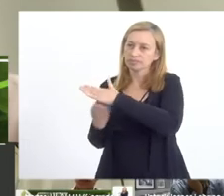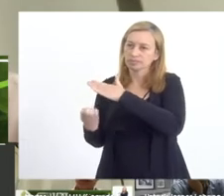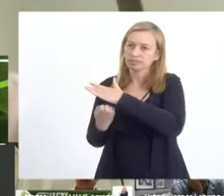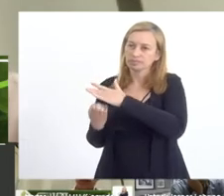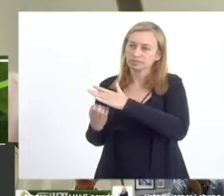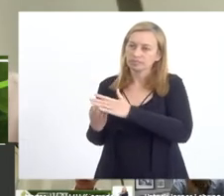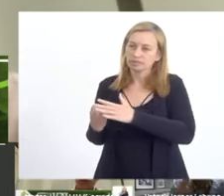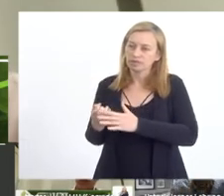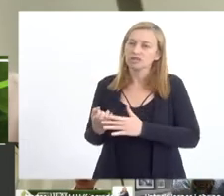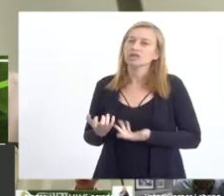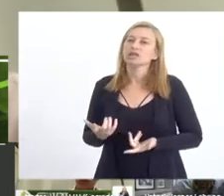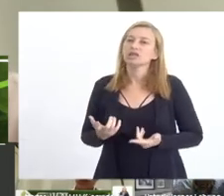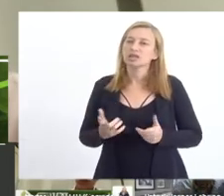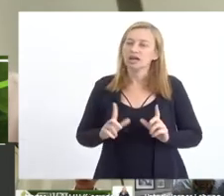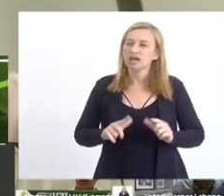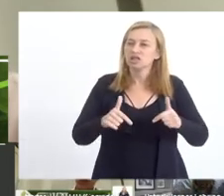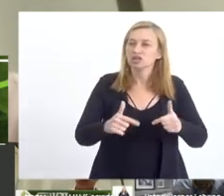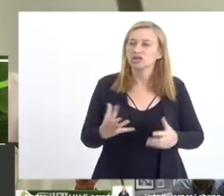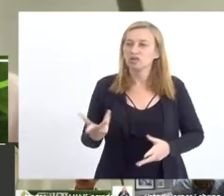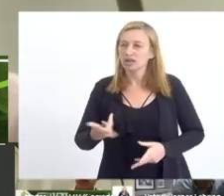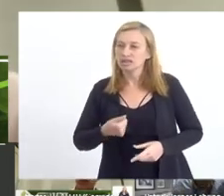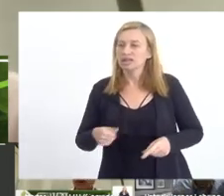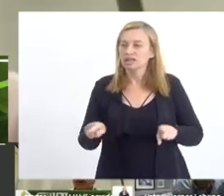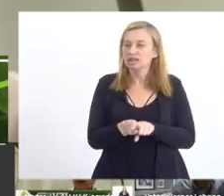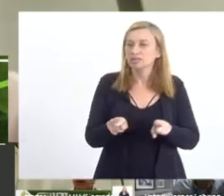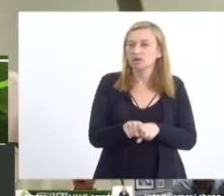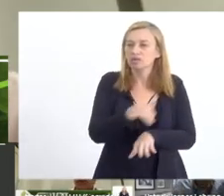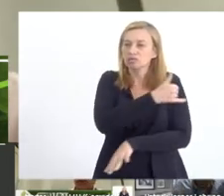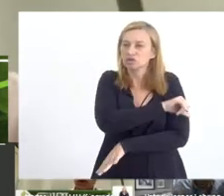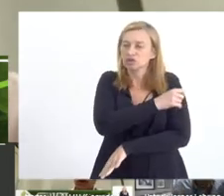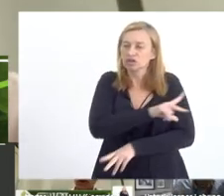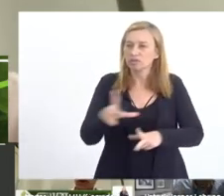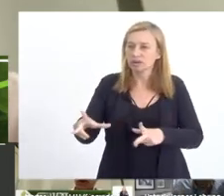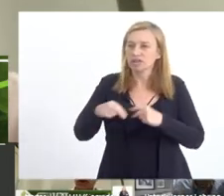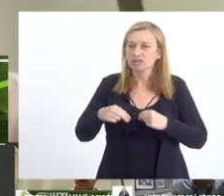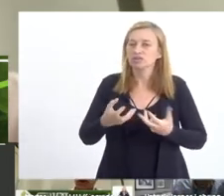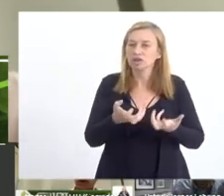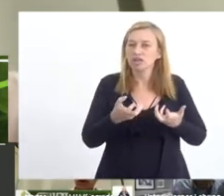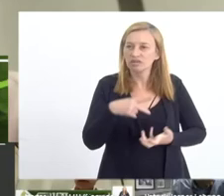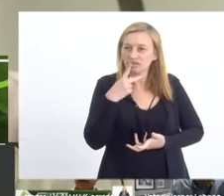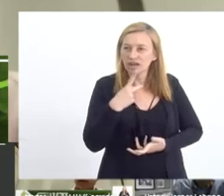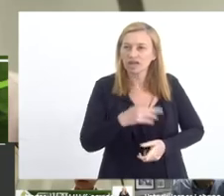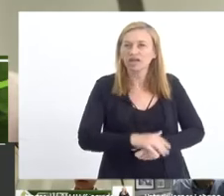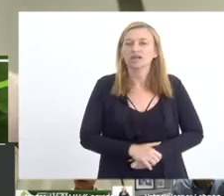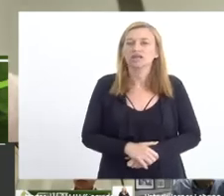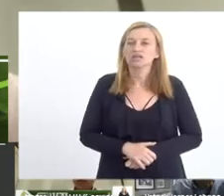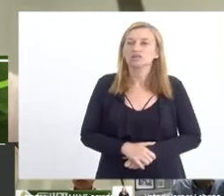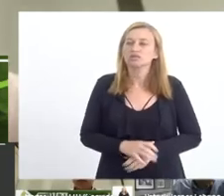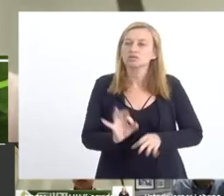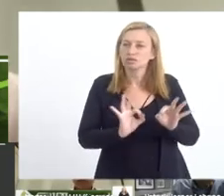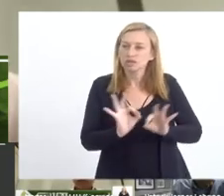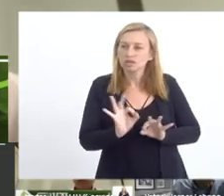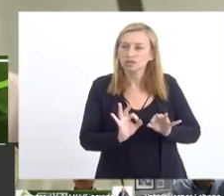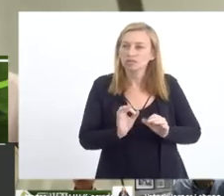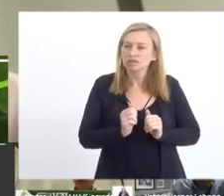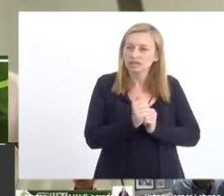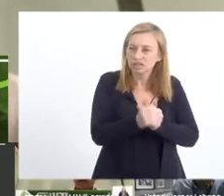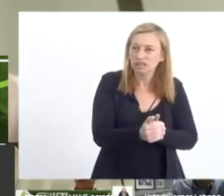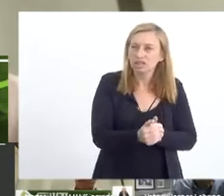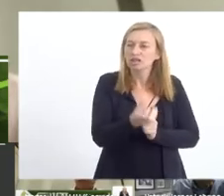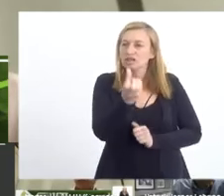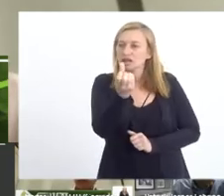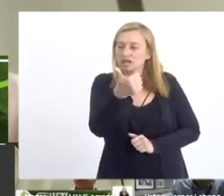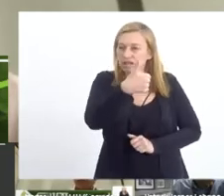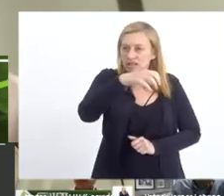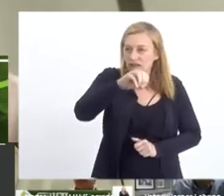com uma cidade como o Rio de Janeiro merece. Então, era isso que eu queria dizer, nós estamos fazendo isso, vamos seguir com 100% de